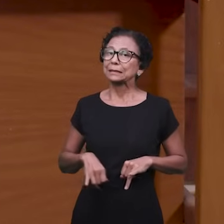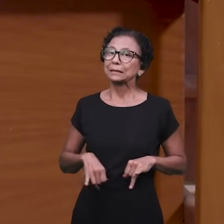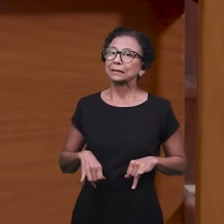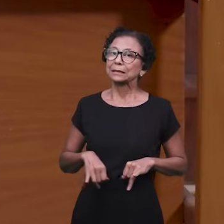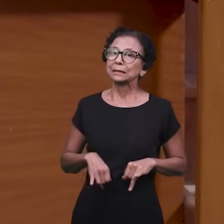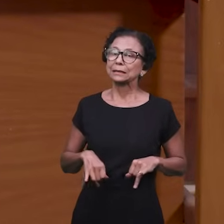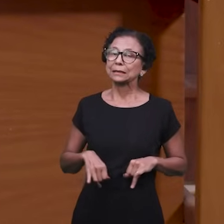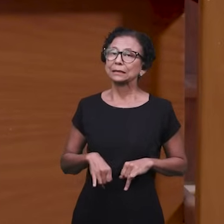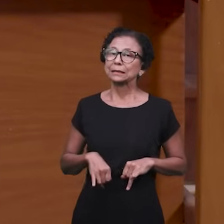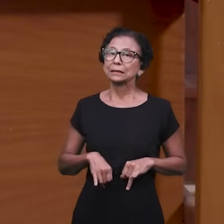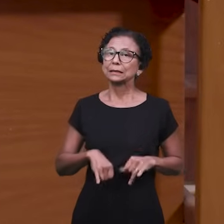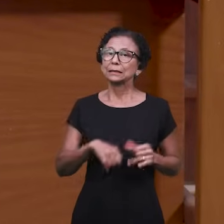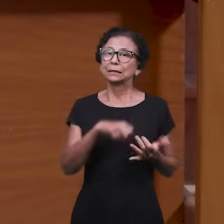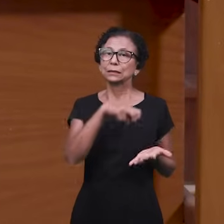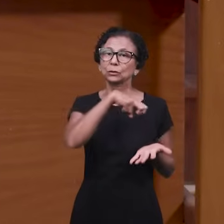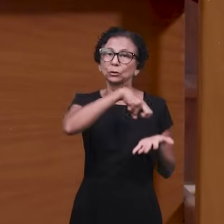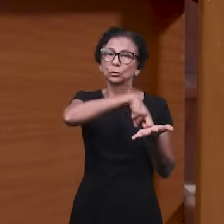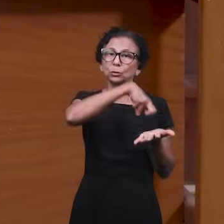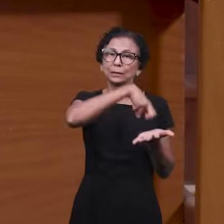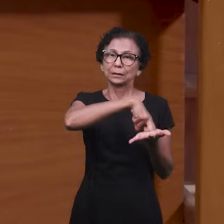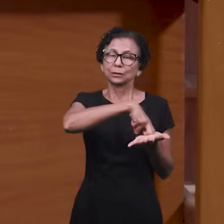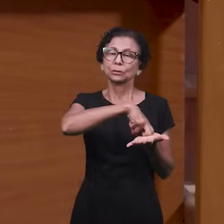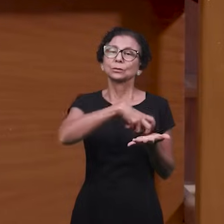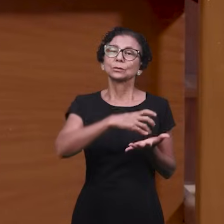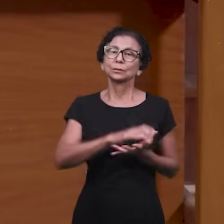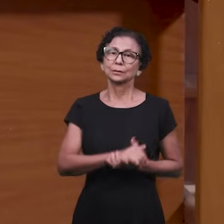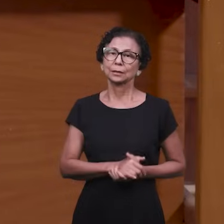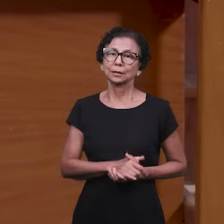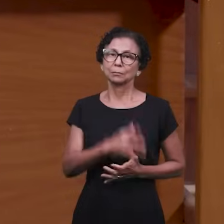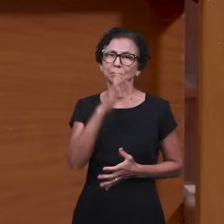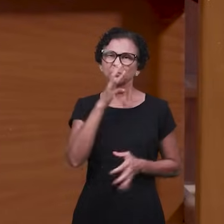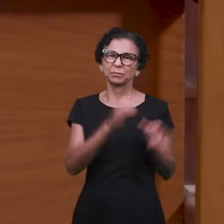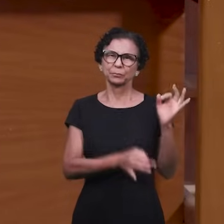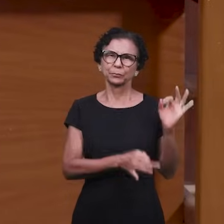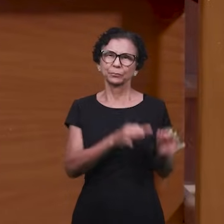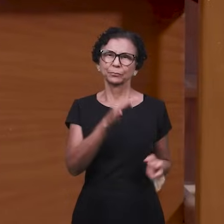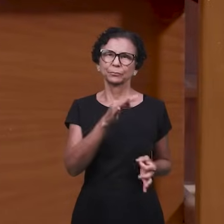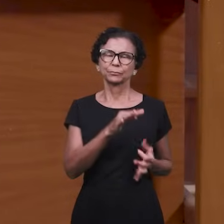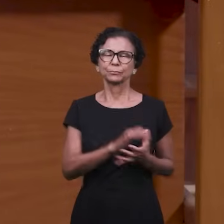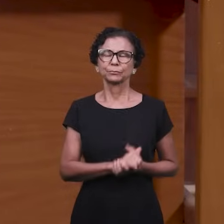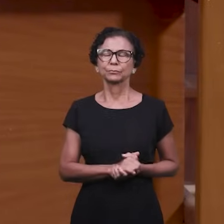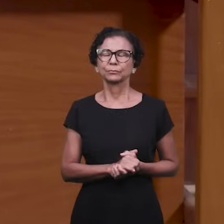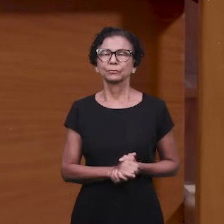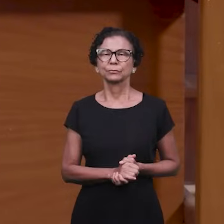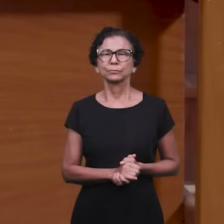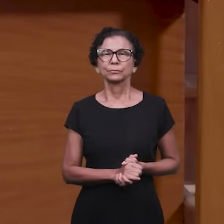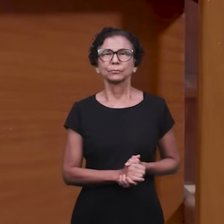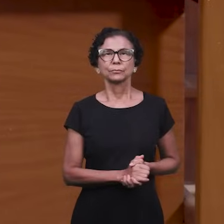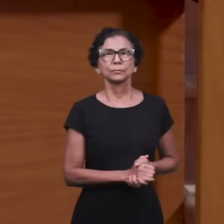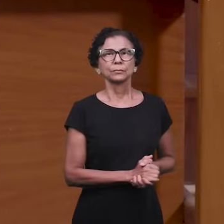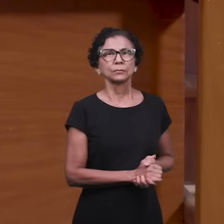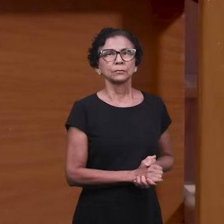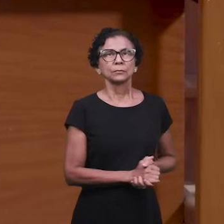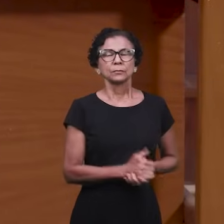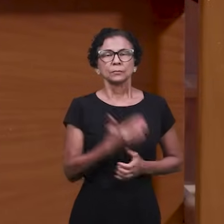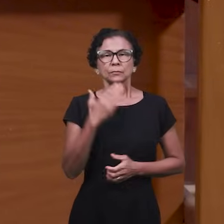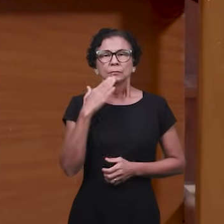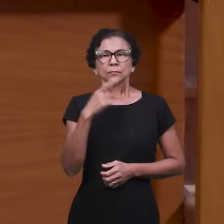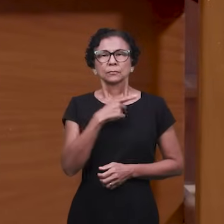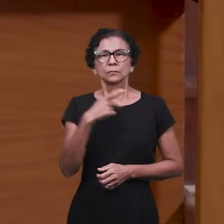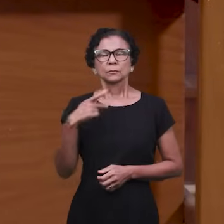os juízos que estarão sobre o mundo. Eu gostaria que o pastor Luiz Eugênio